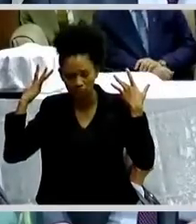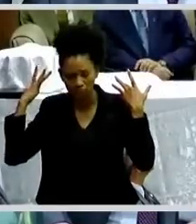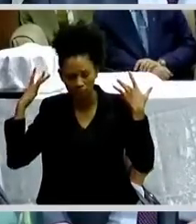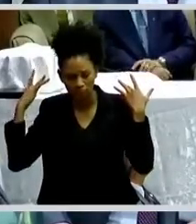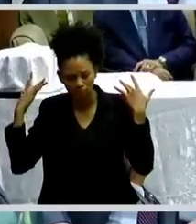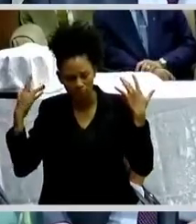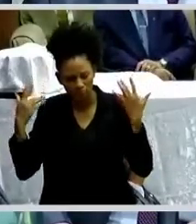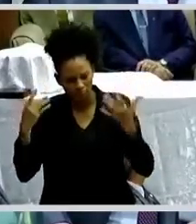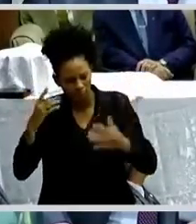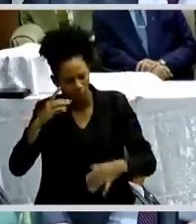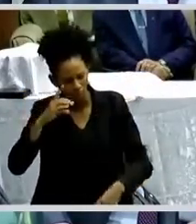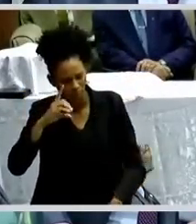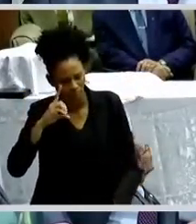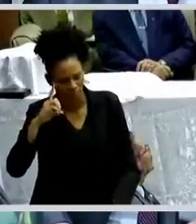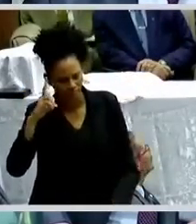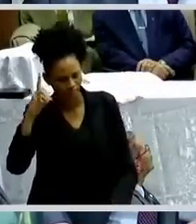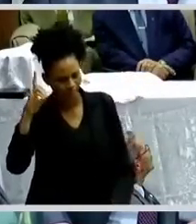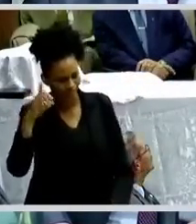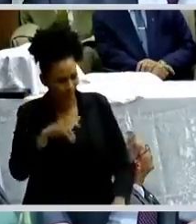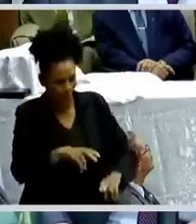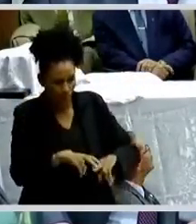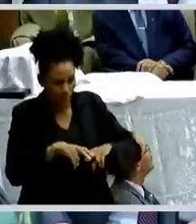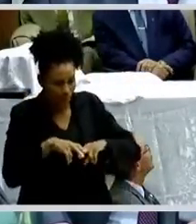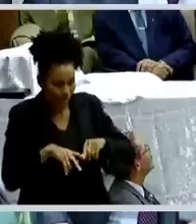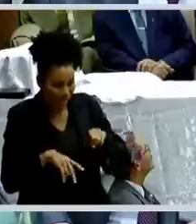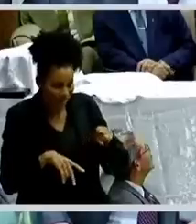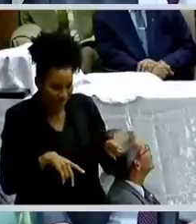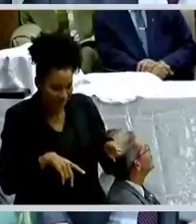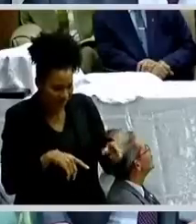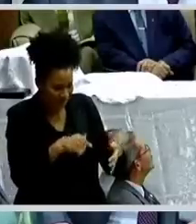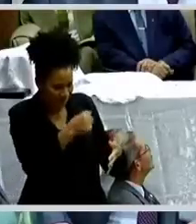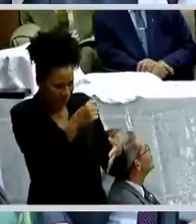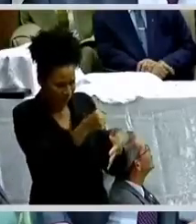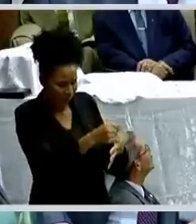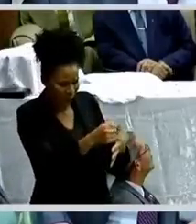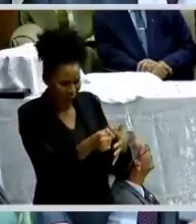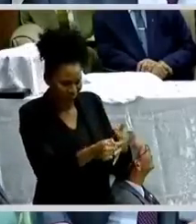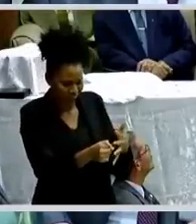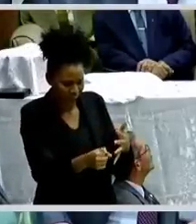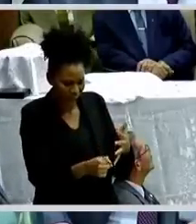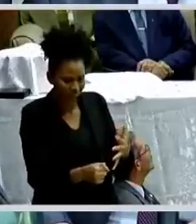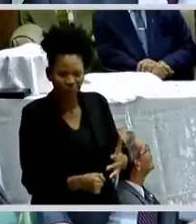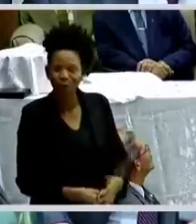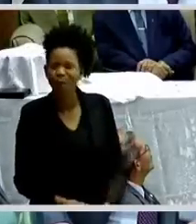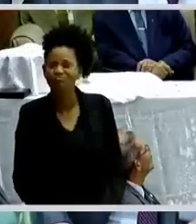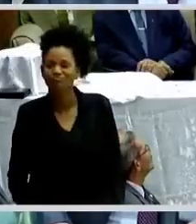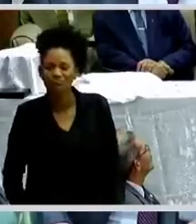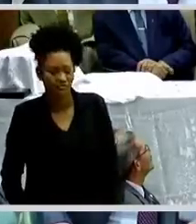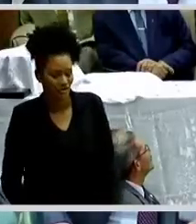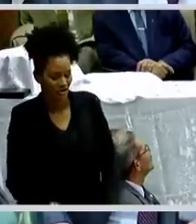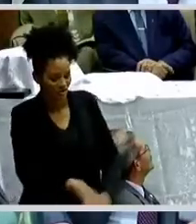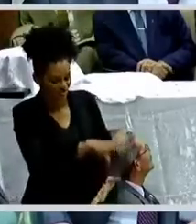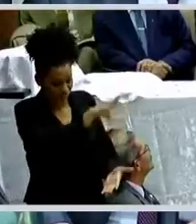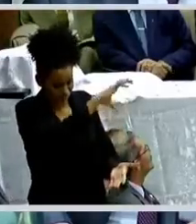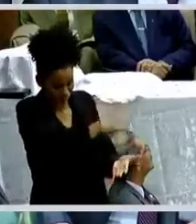Aí Deus, por conta disso e de outros pormenores, disse, eu vou rasgar o reino da tua